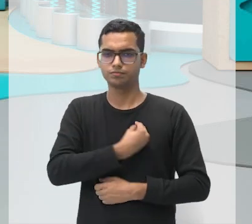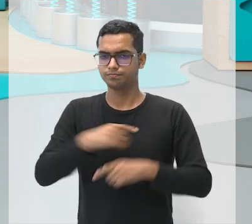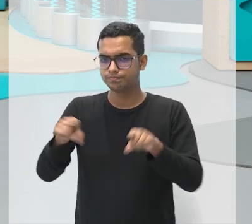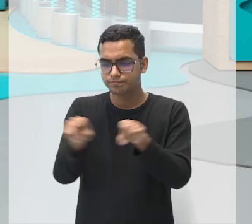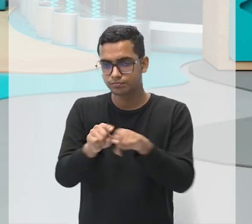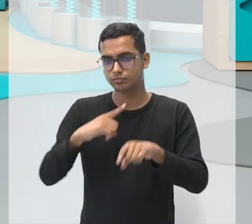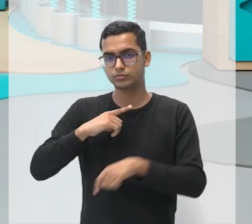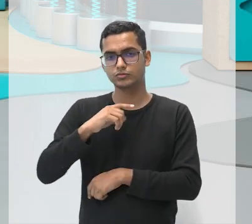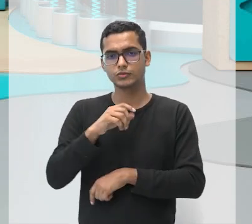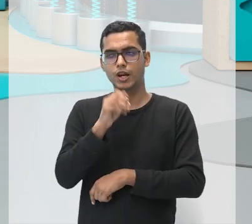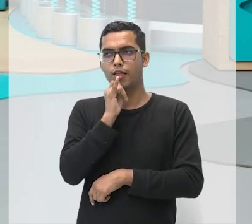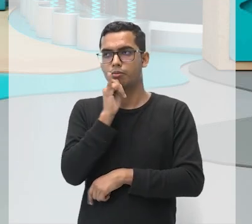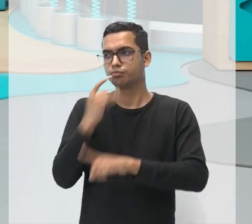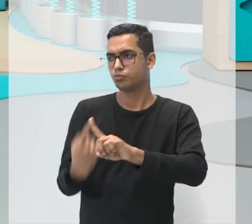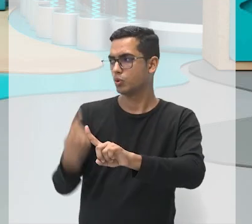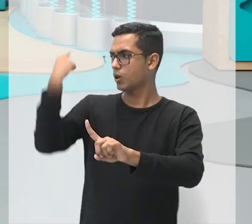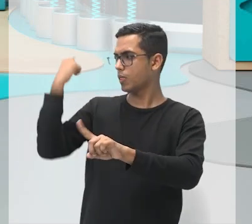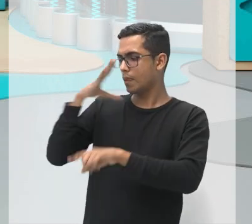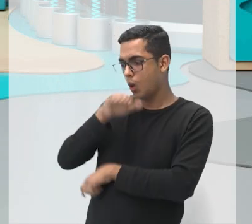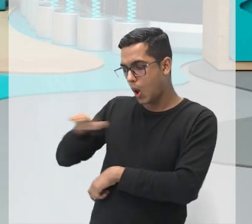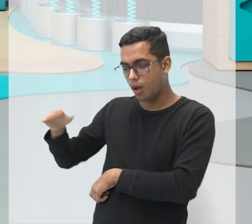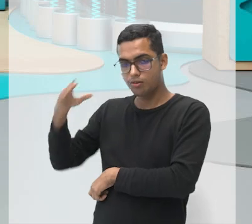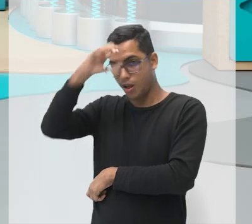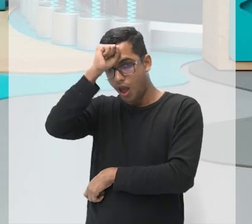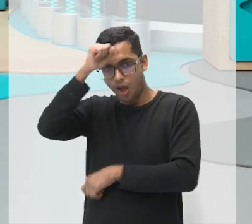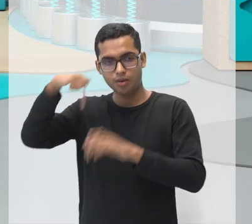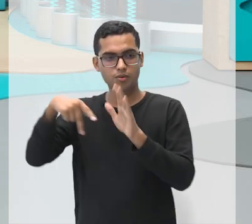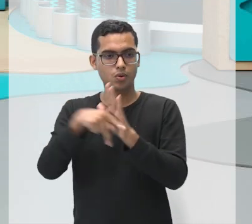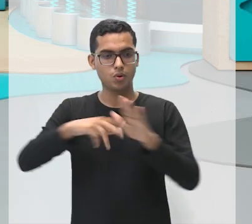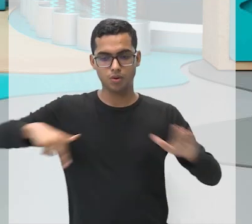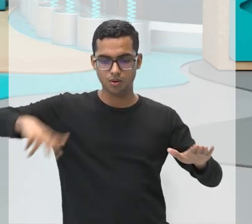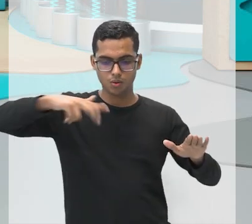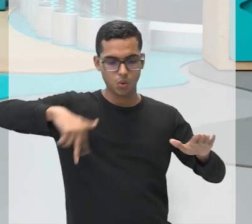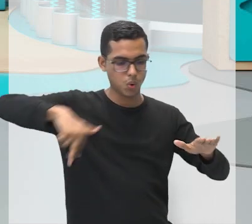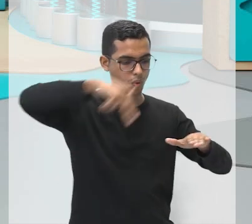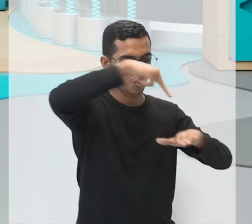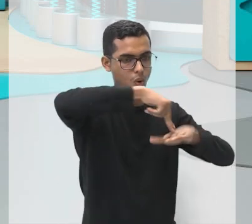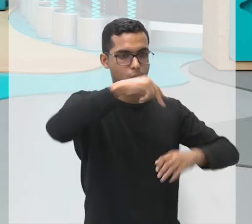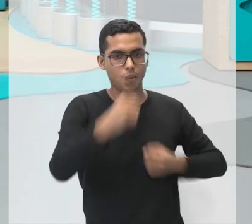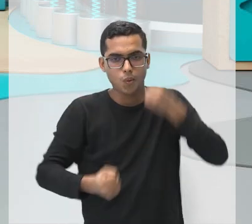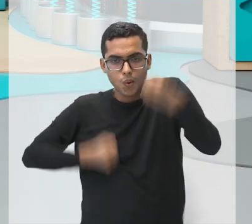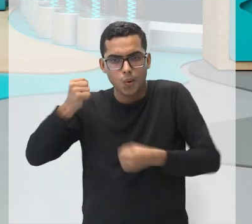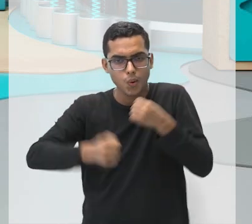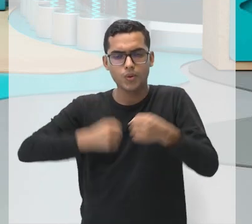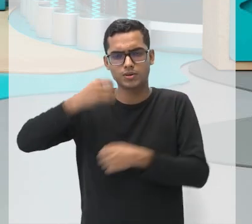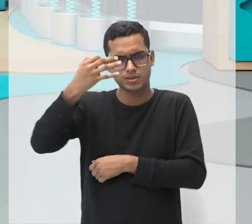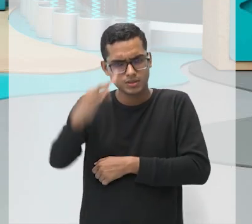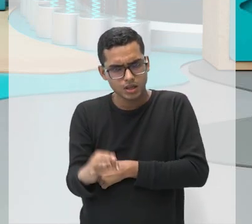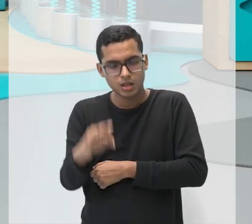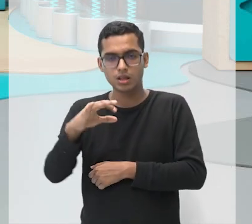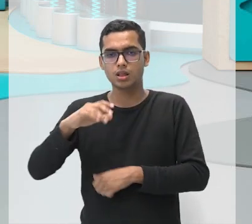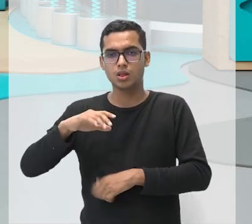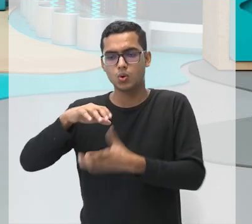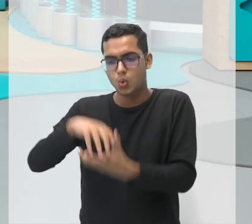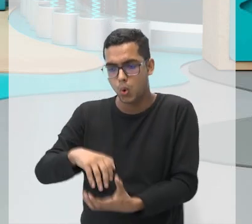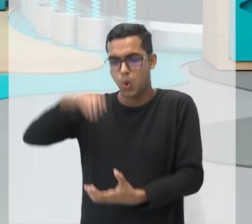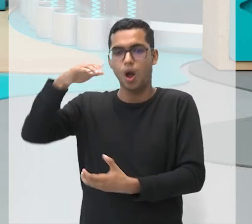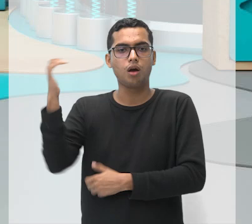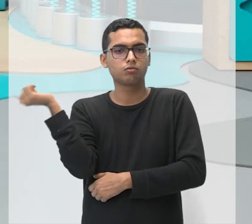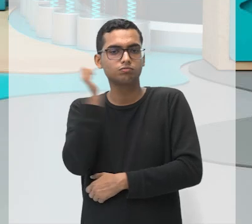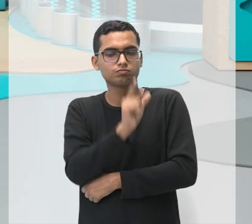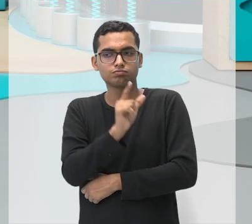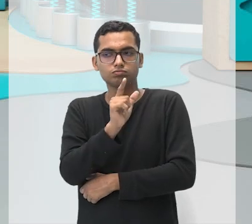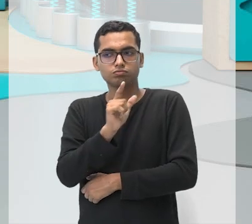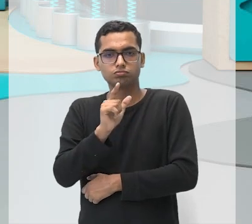se eu aprendo na infância a saltar, a caminhar, a correr de forma correta, quando eu me torno um adulto, eu consigo executar